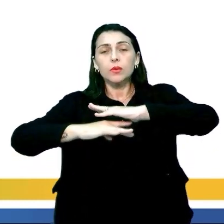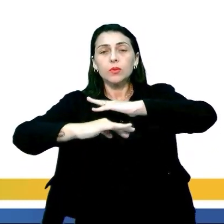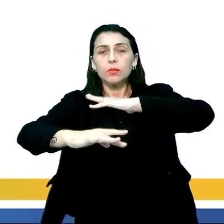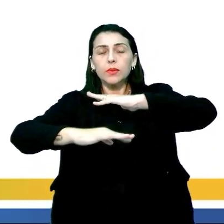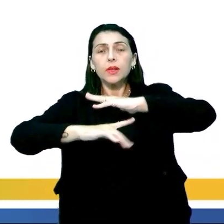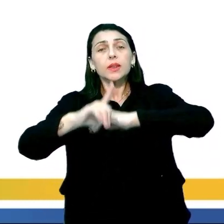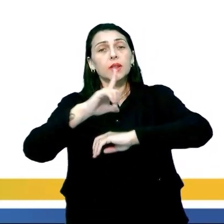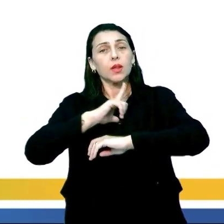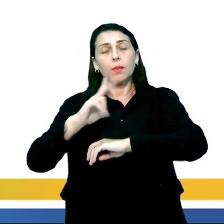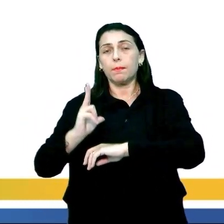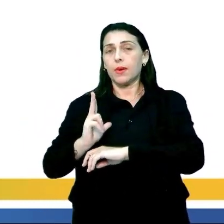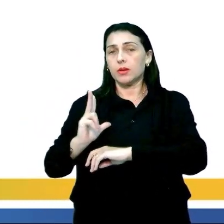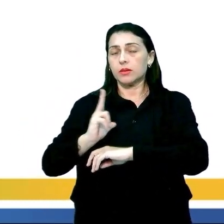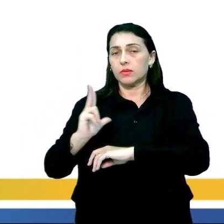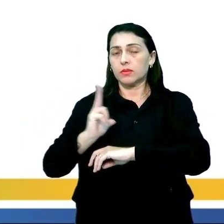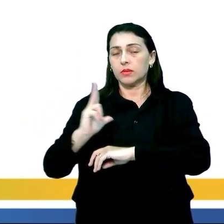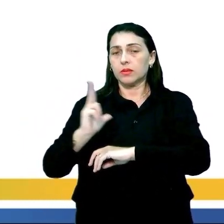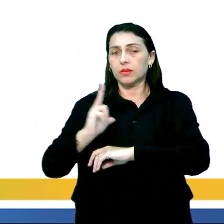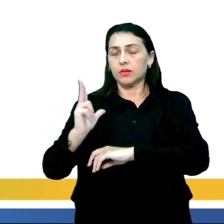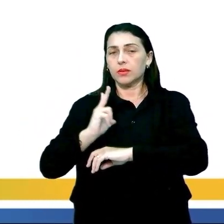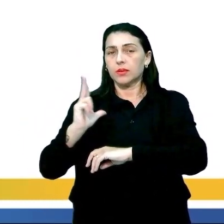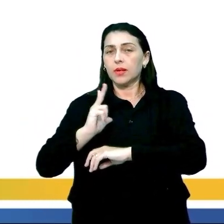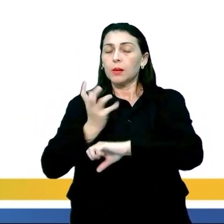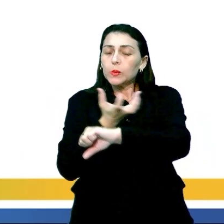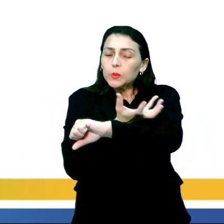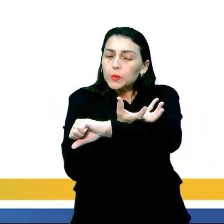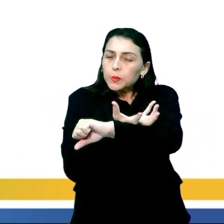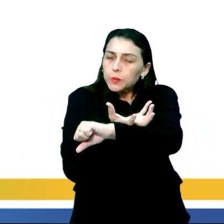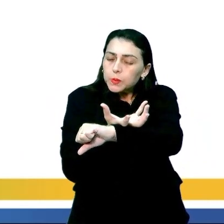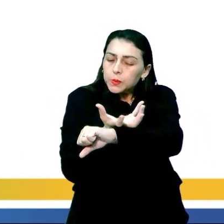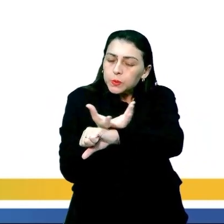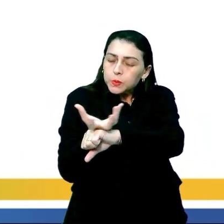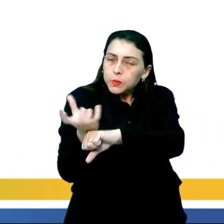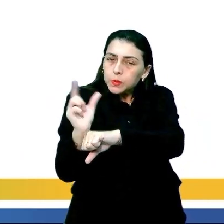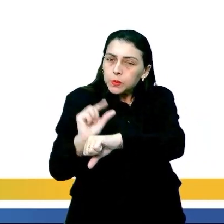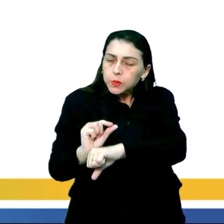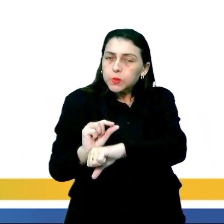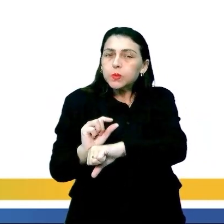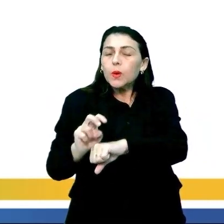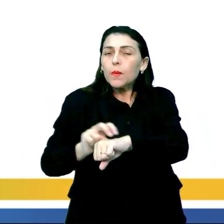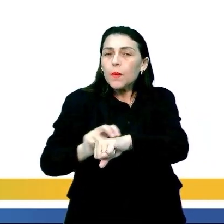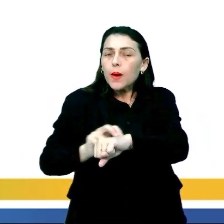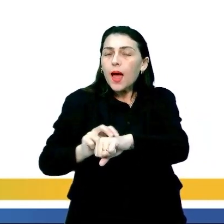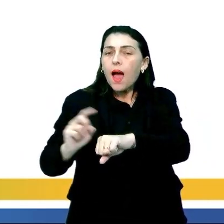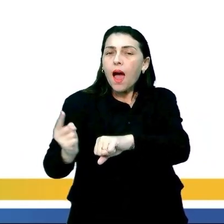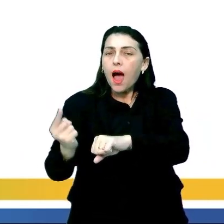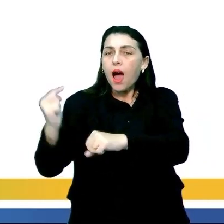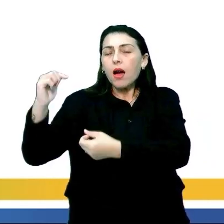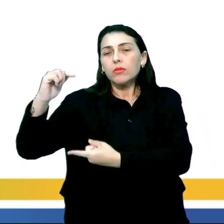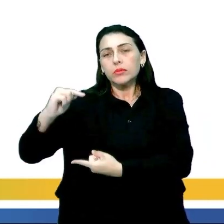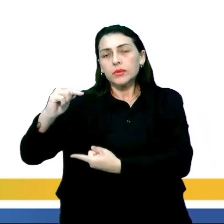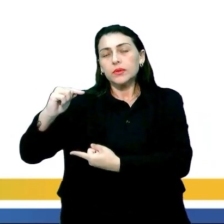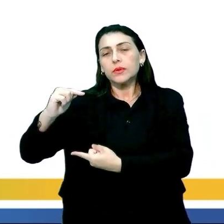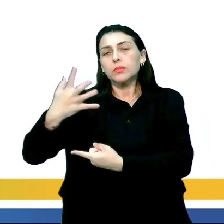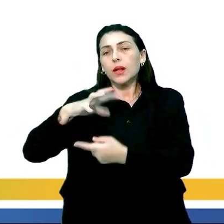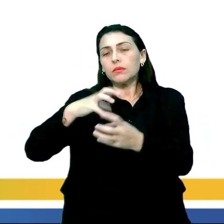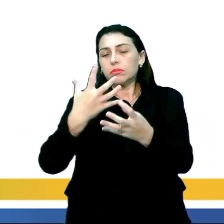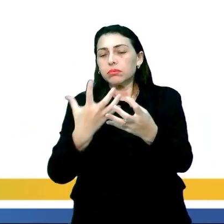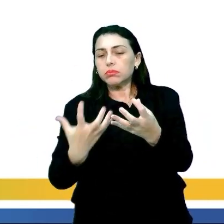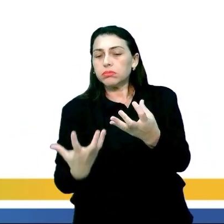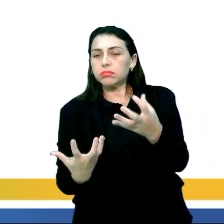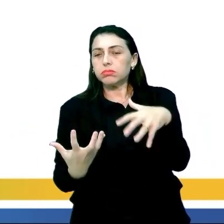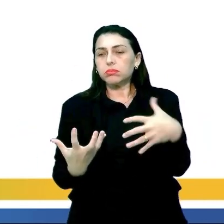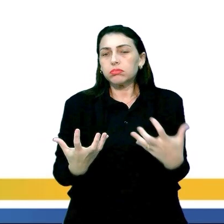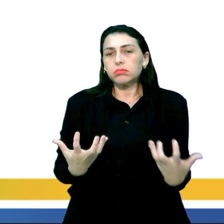uma particularidade, é marcada pelas gramíneas, também árvores de médio porte, plantas rasteiras